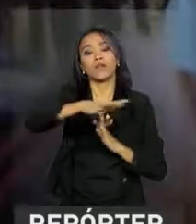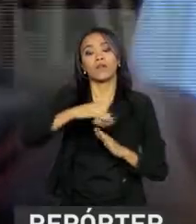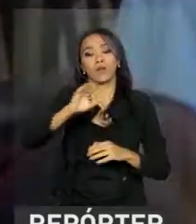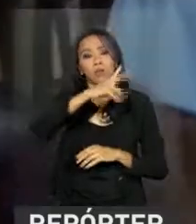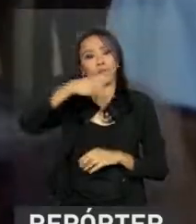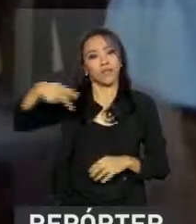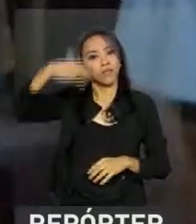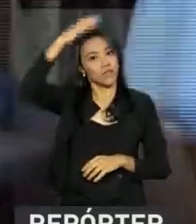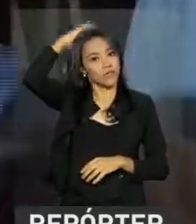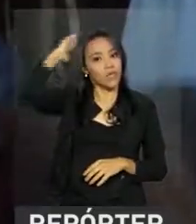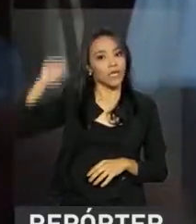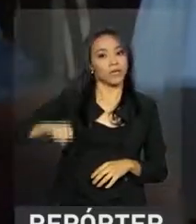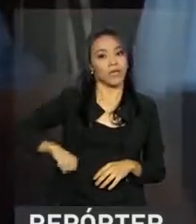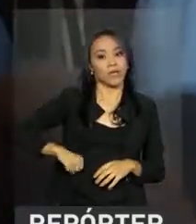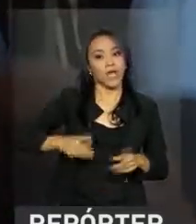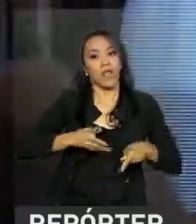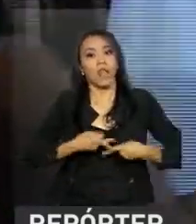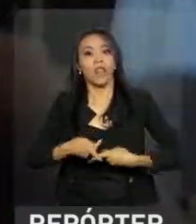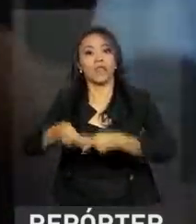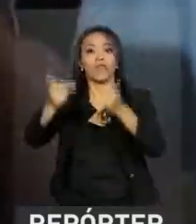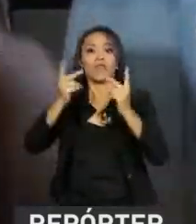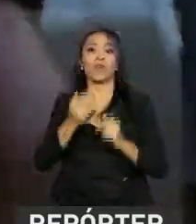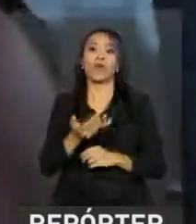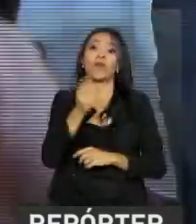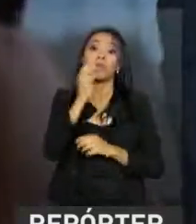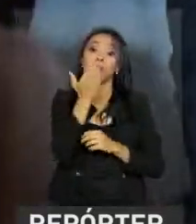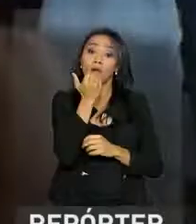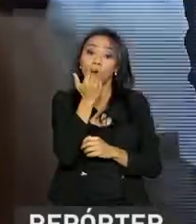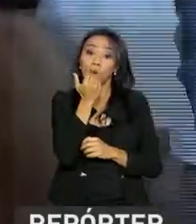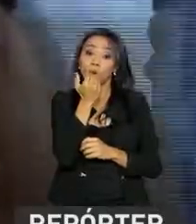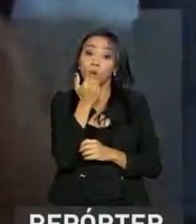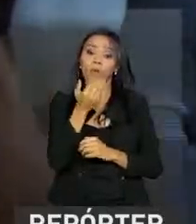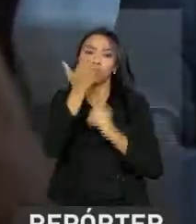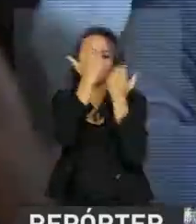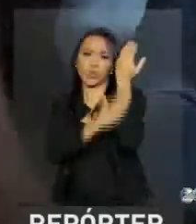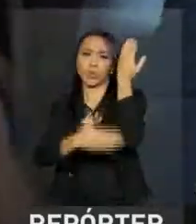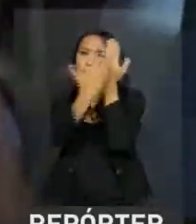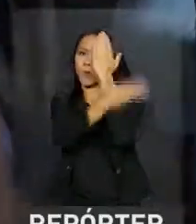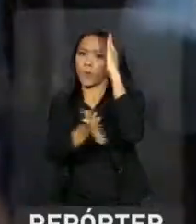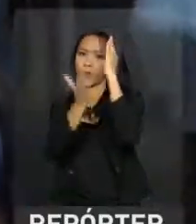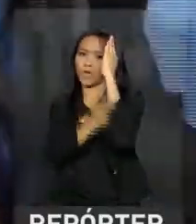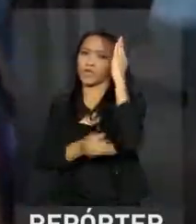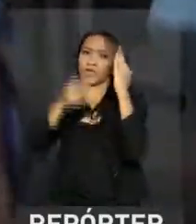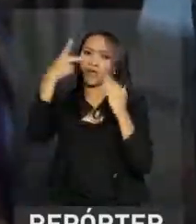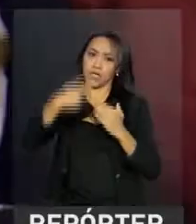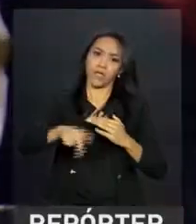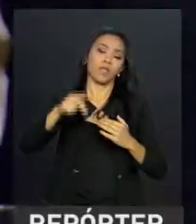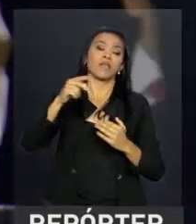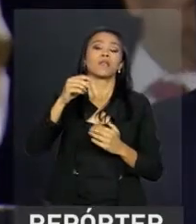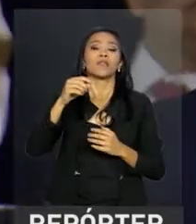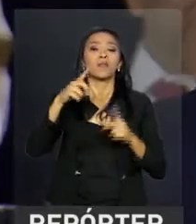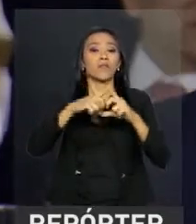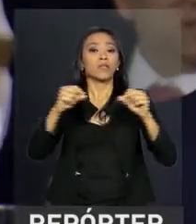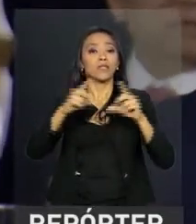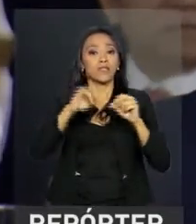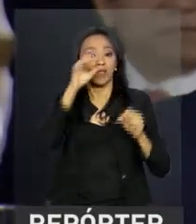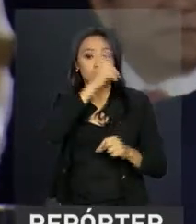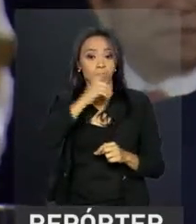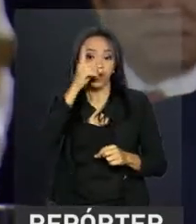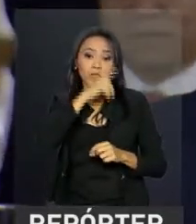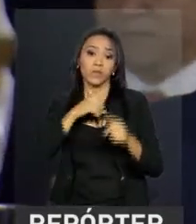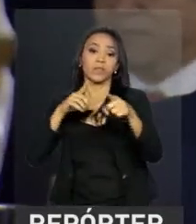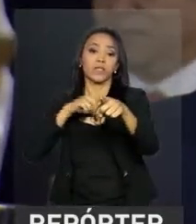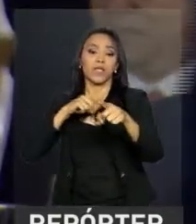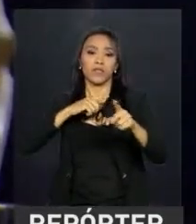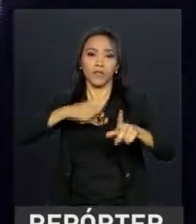os embaixadores para um jantar em uma churrascaria de brasília na noite deste domingo além de diplomatas participaram do